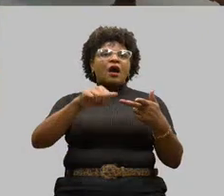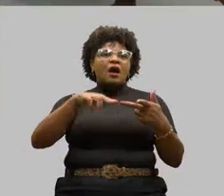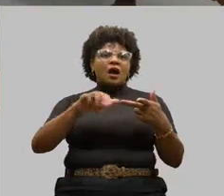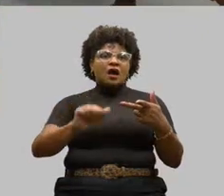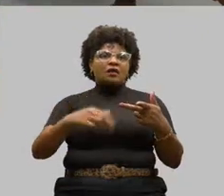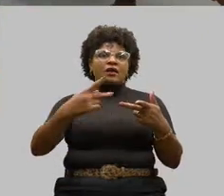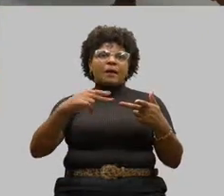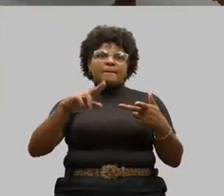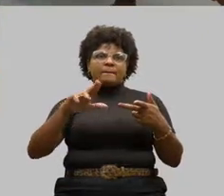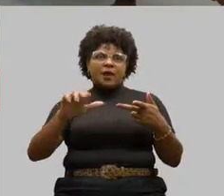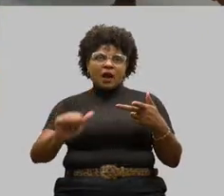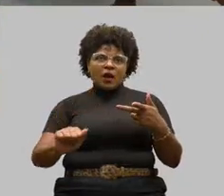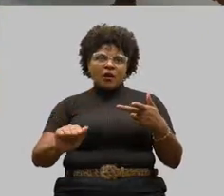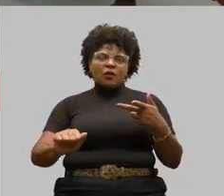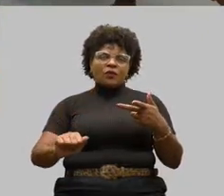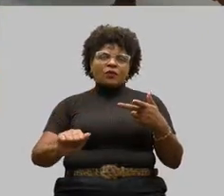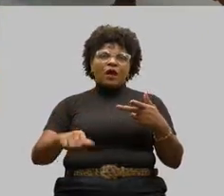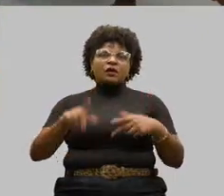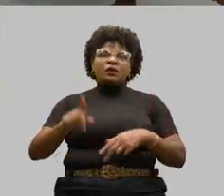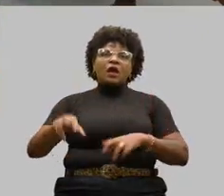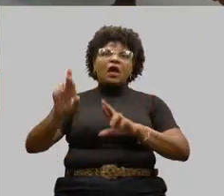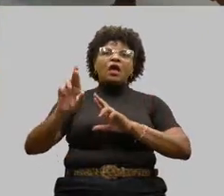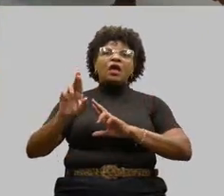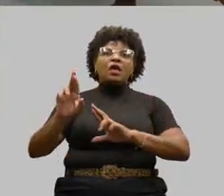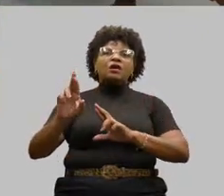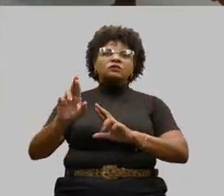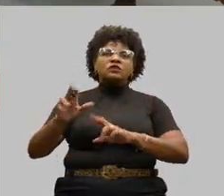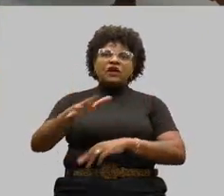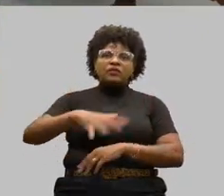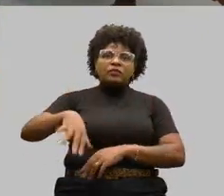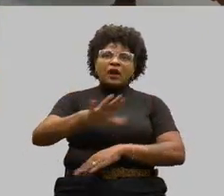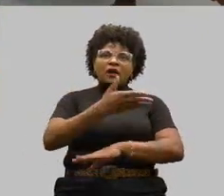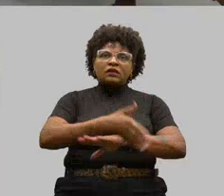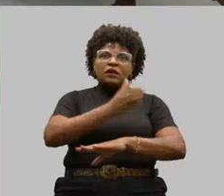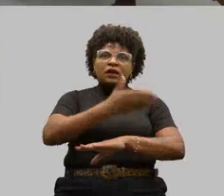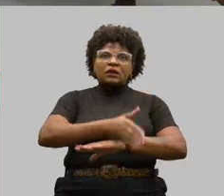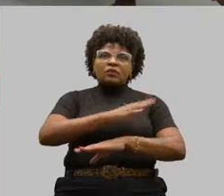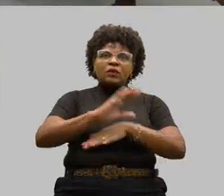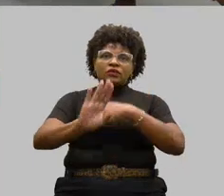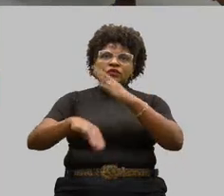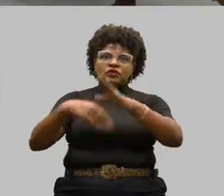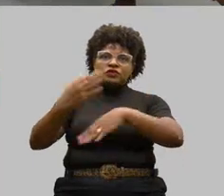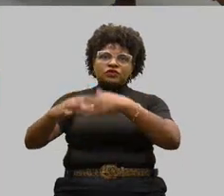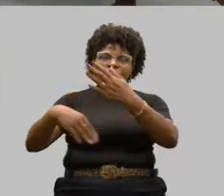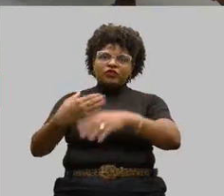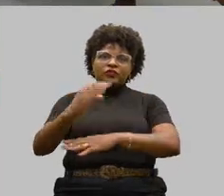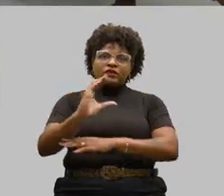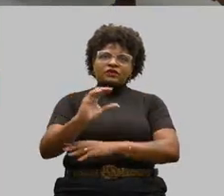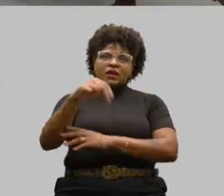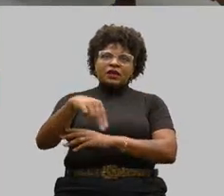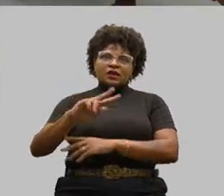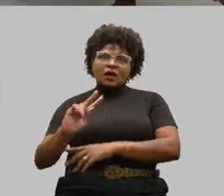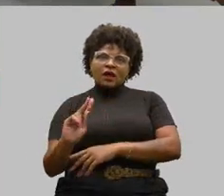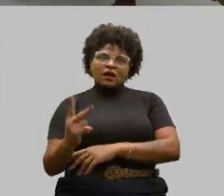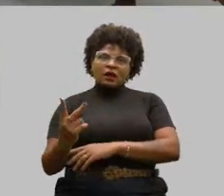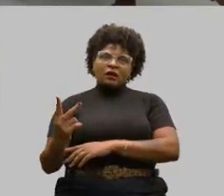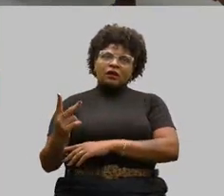Guimarães responsável pela área de treinamento e desenvolvimento na CNH industrial